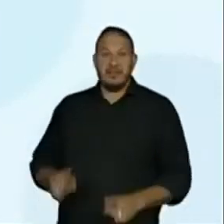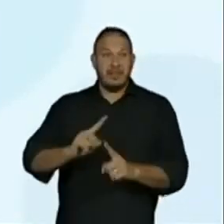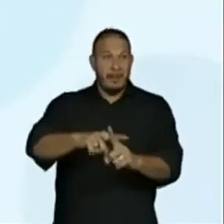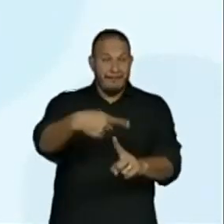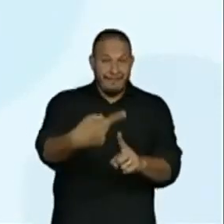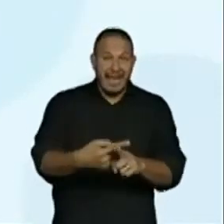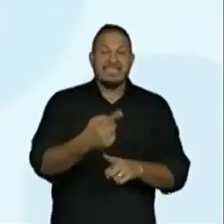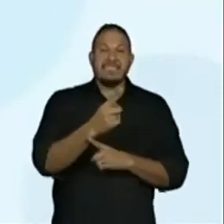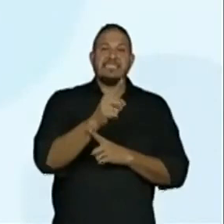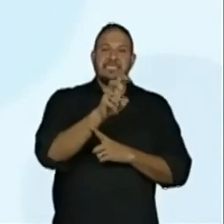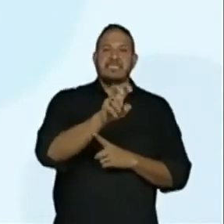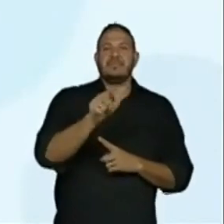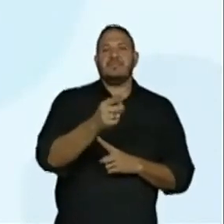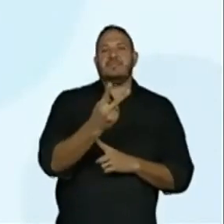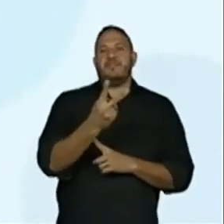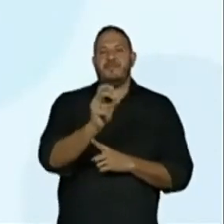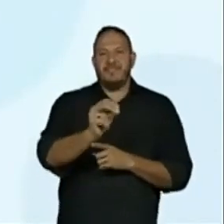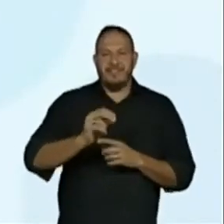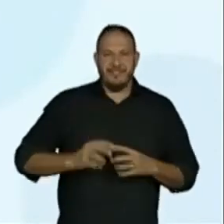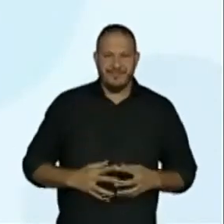mais 15,20, não é?